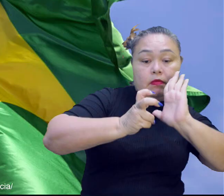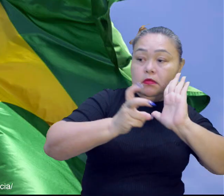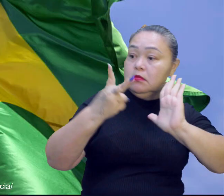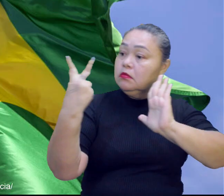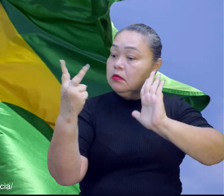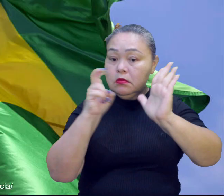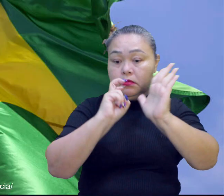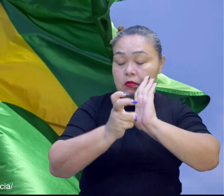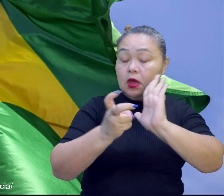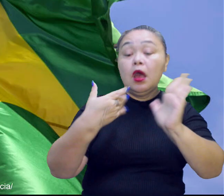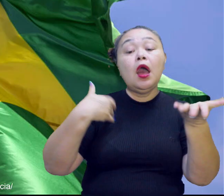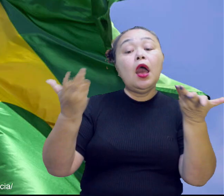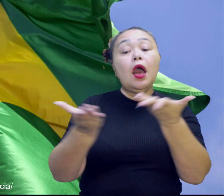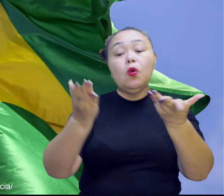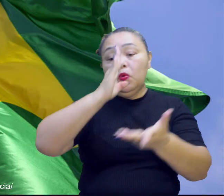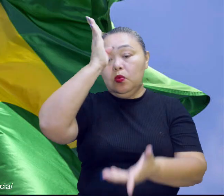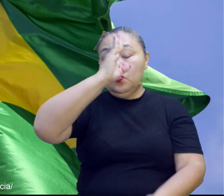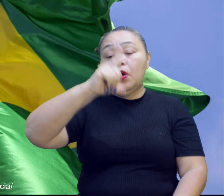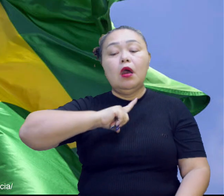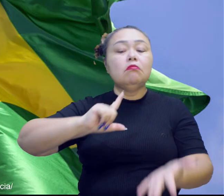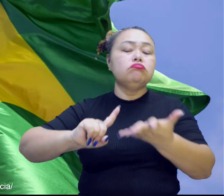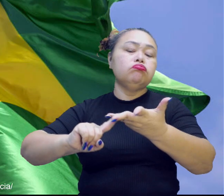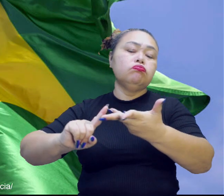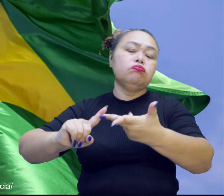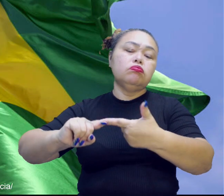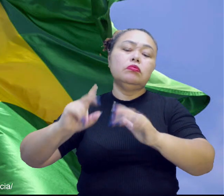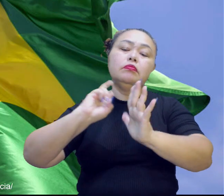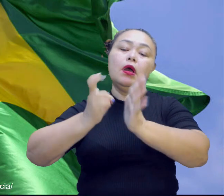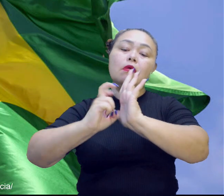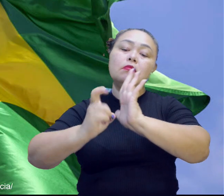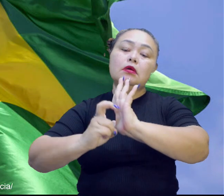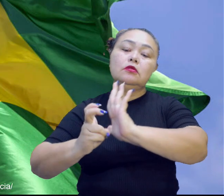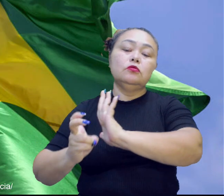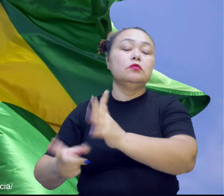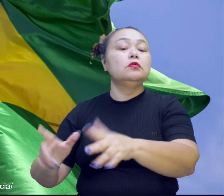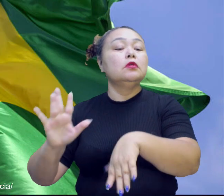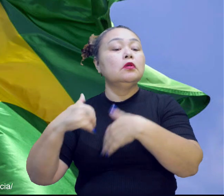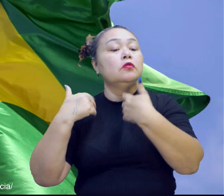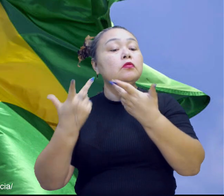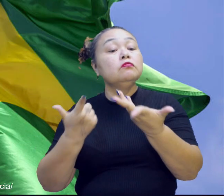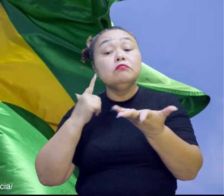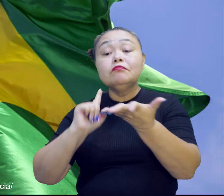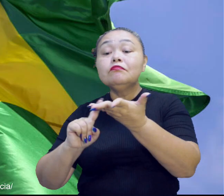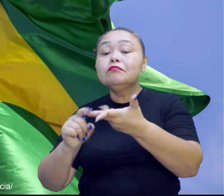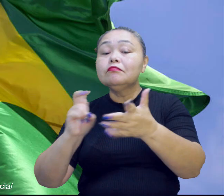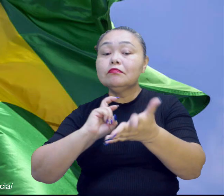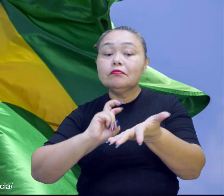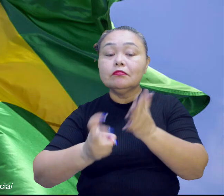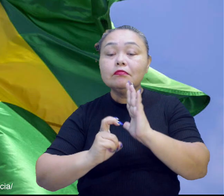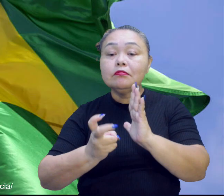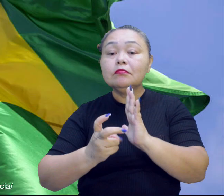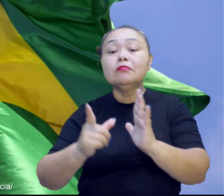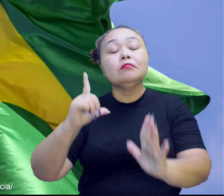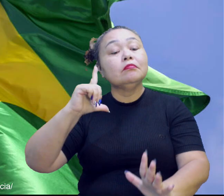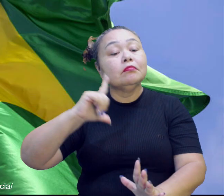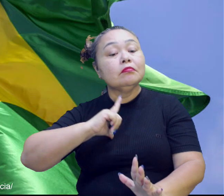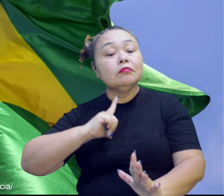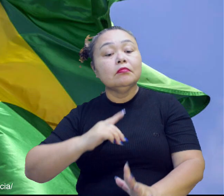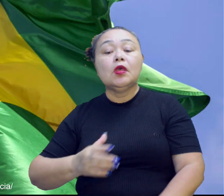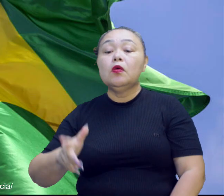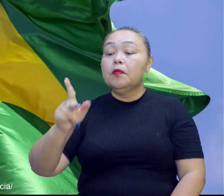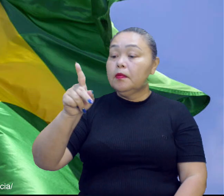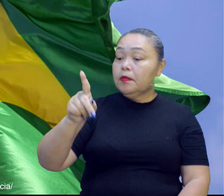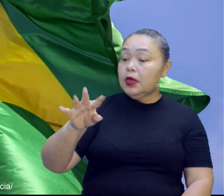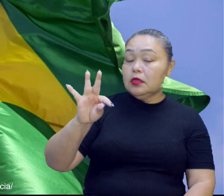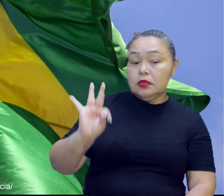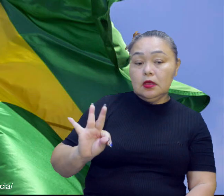ou seja, agora o Brasil vai poder ter vários partidos políticos. E nesses vários partidos políticos, nós vamos ter o